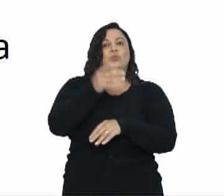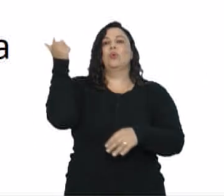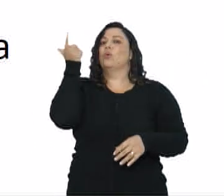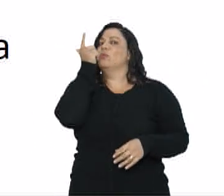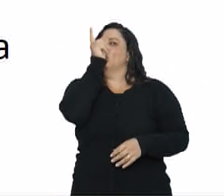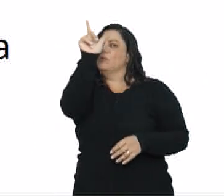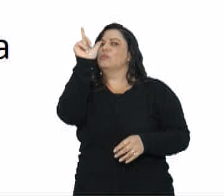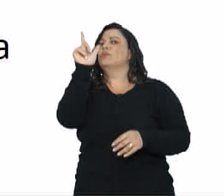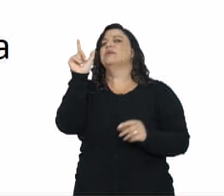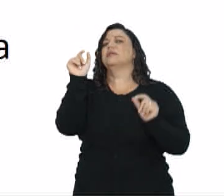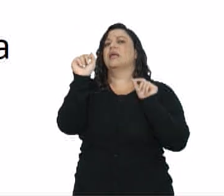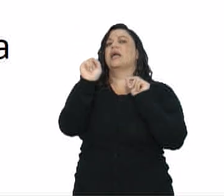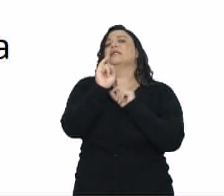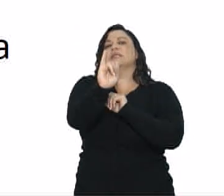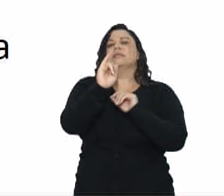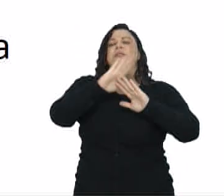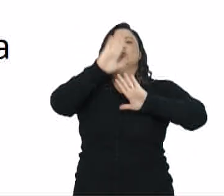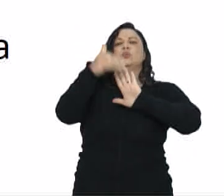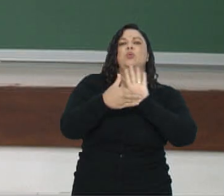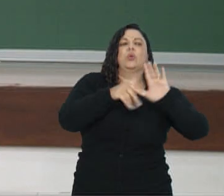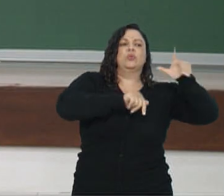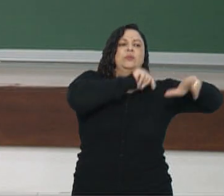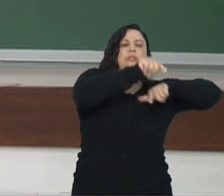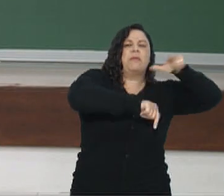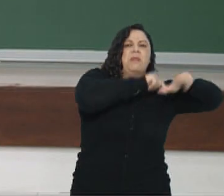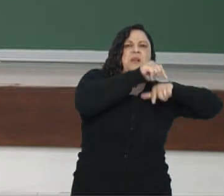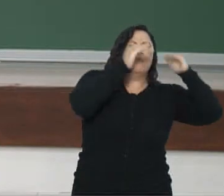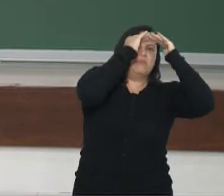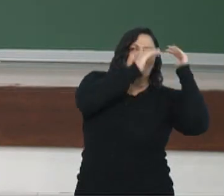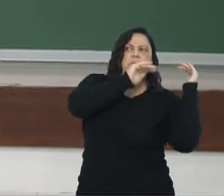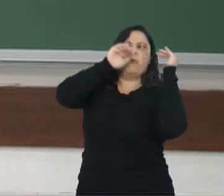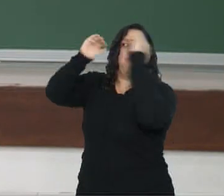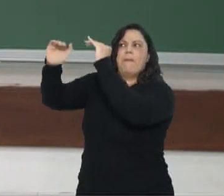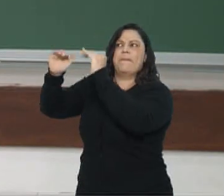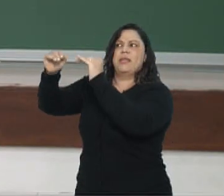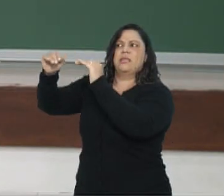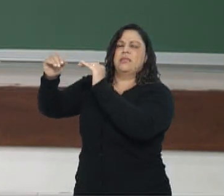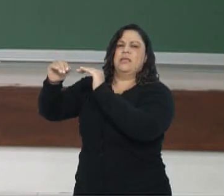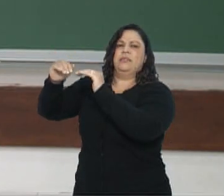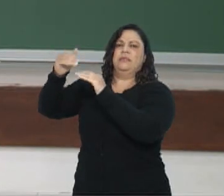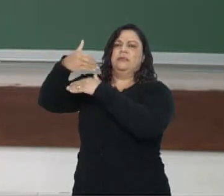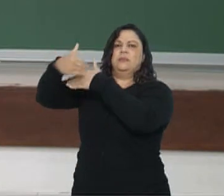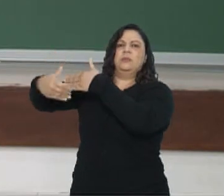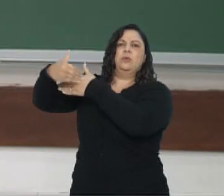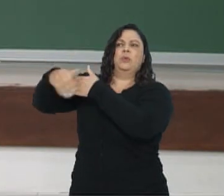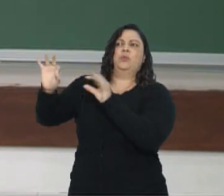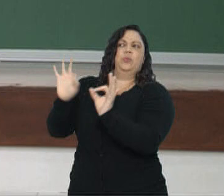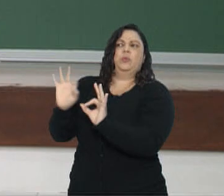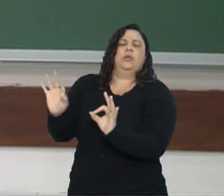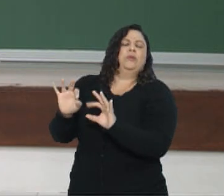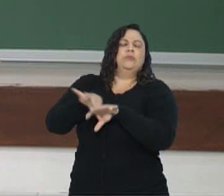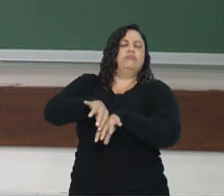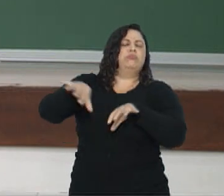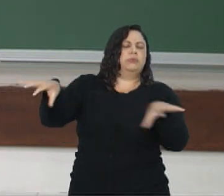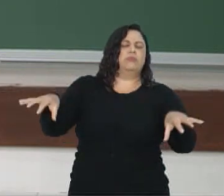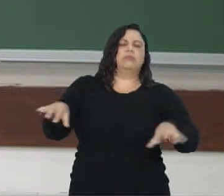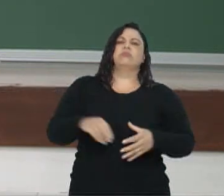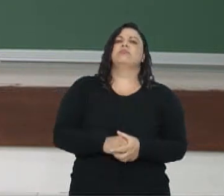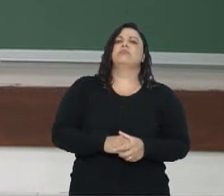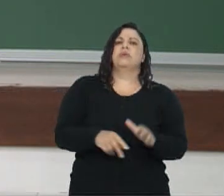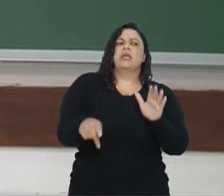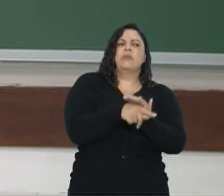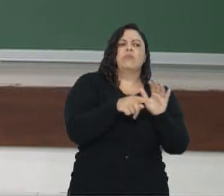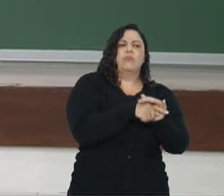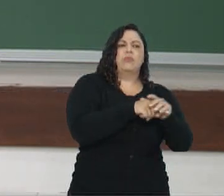trabalhadores parassem de obedecer o governo, parassem de obedecer o Estado, e então eles começassem a dividir por si só as coisas